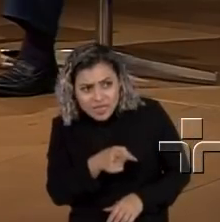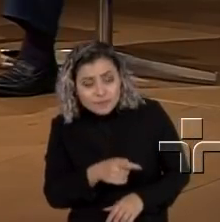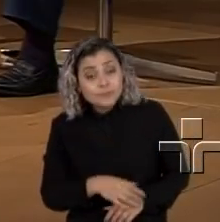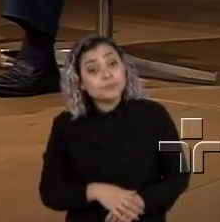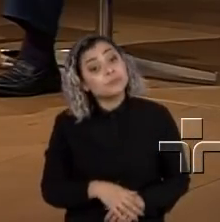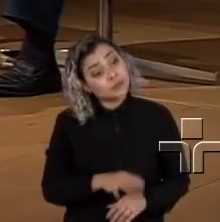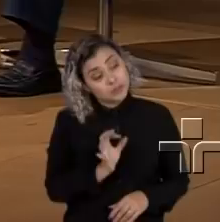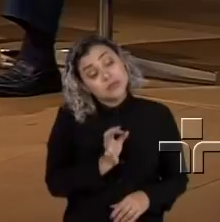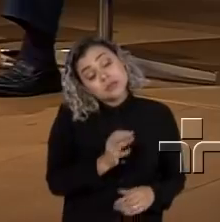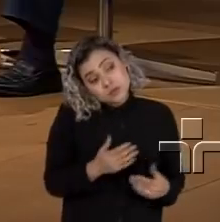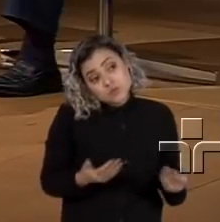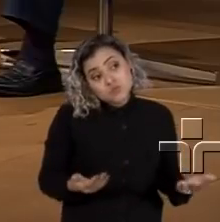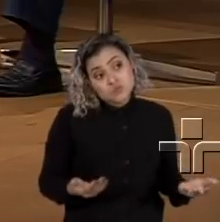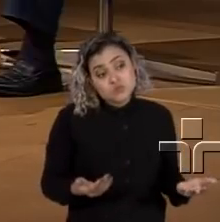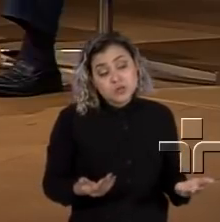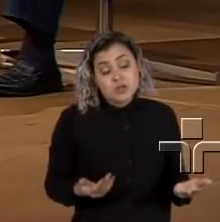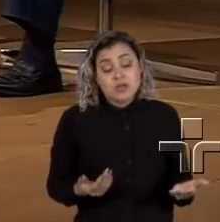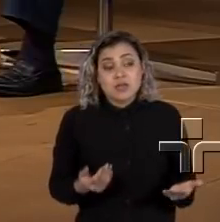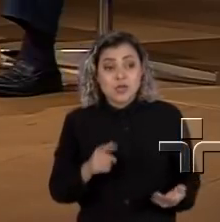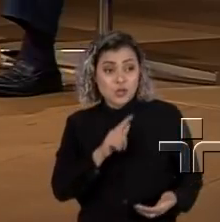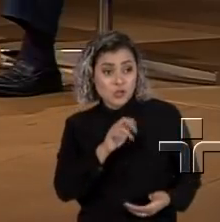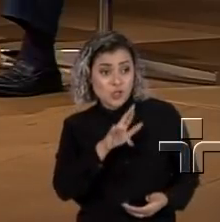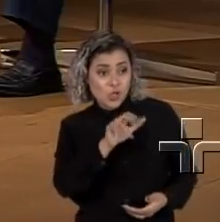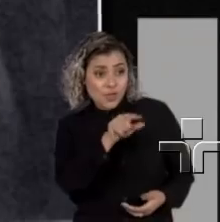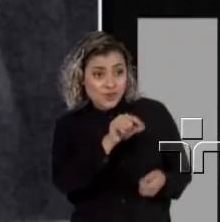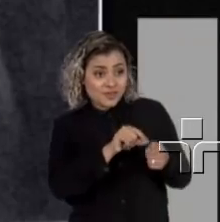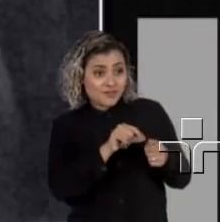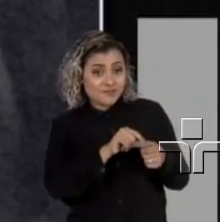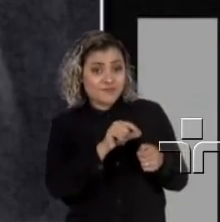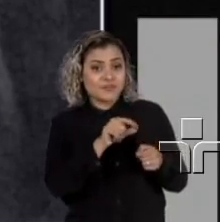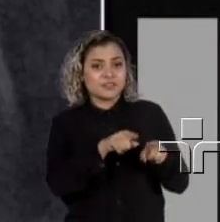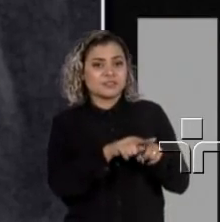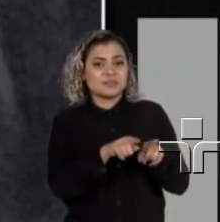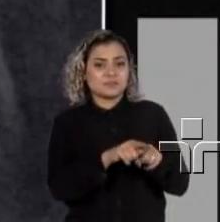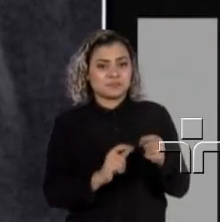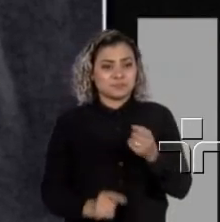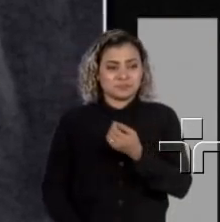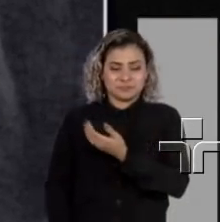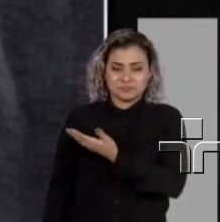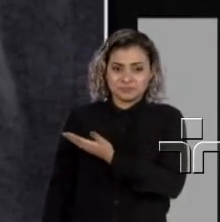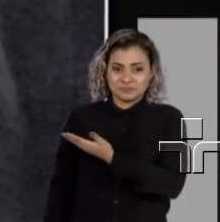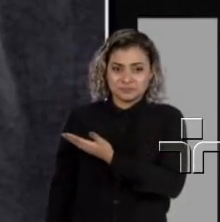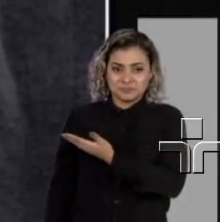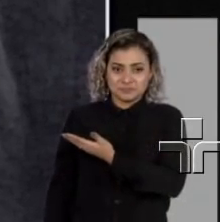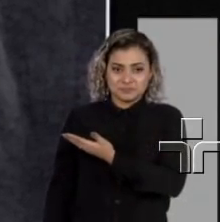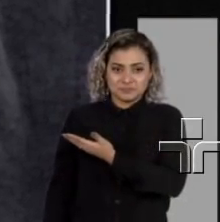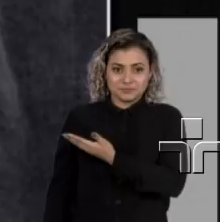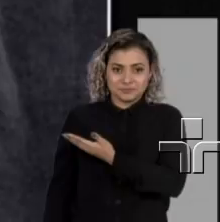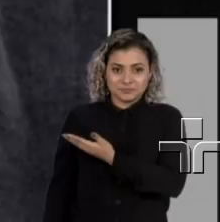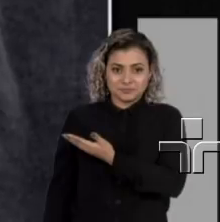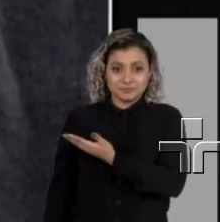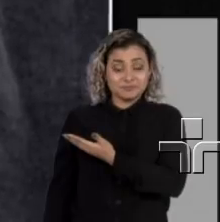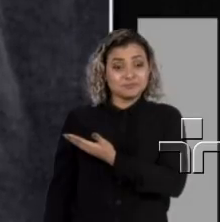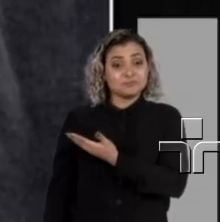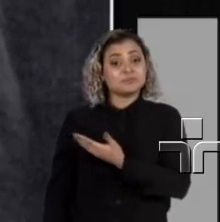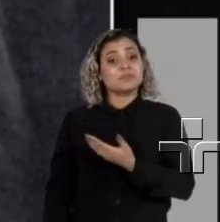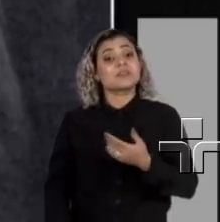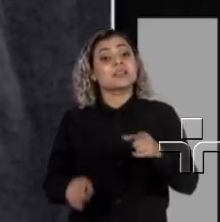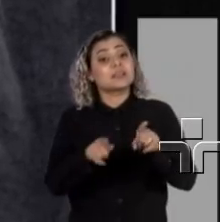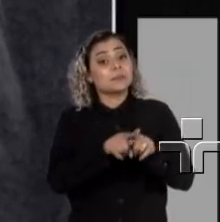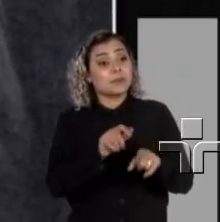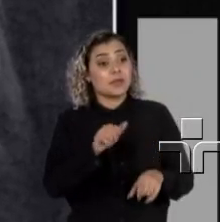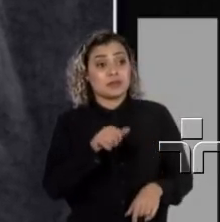o seguinte, a Glória estava fazendo Feiticeira de Salem e, de repente, Anselmo Duarte,